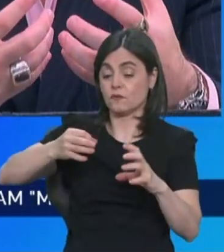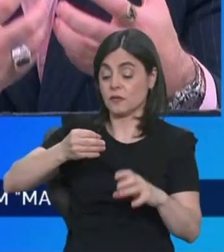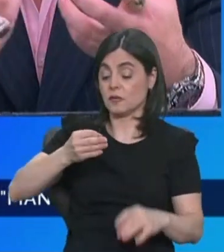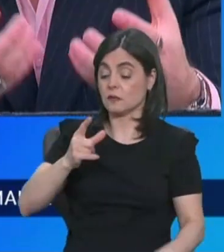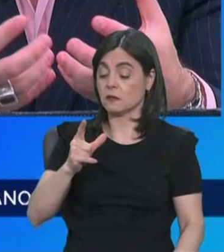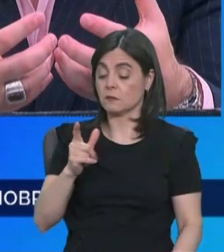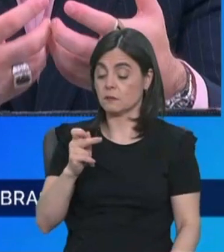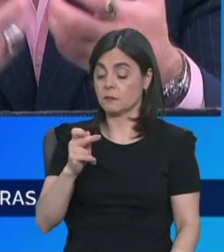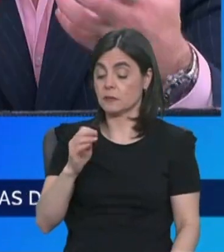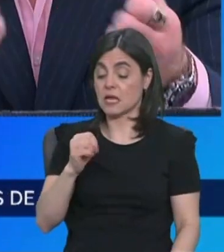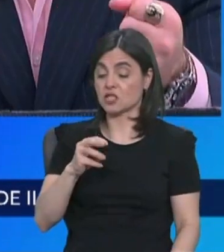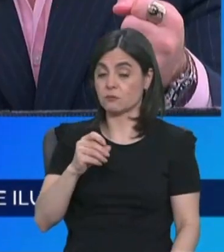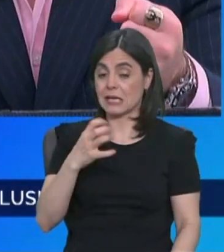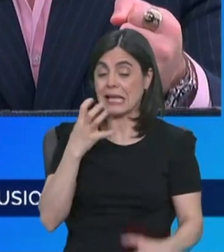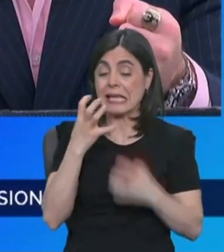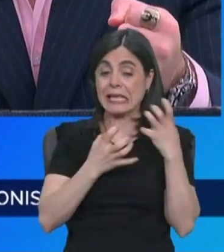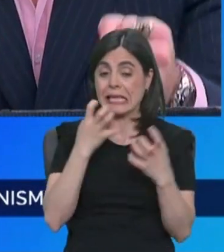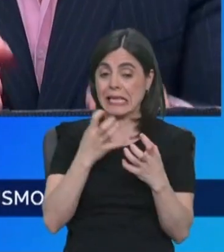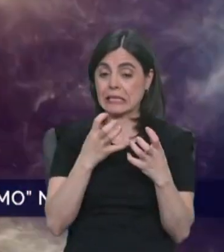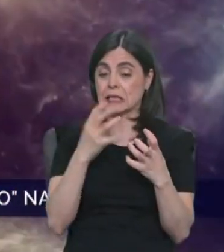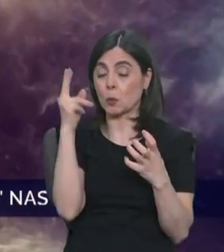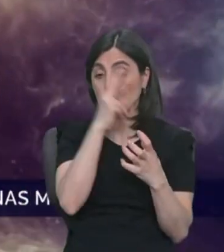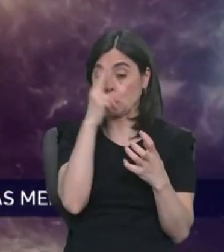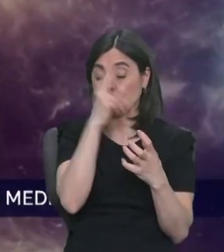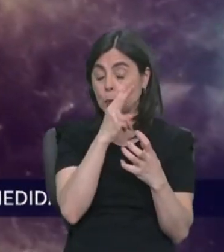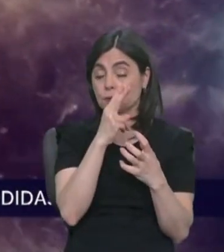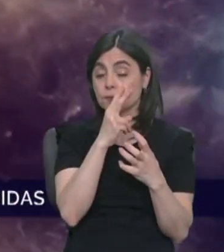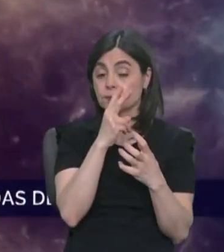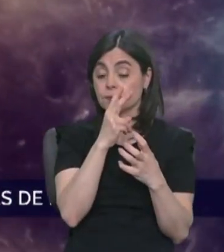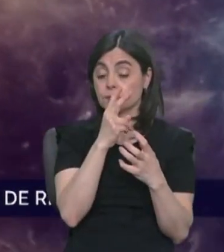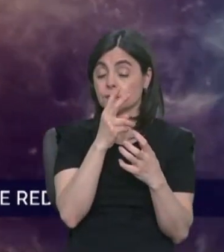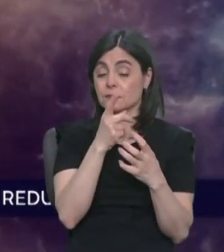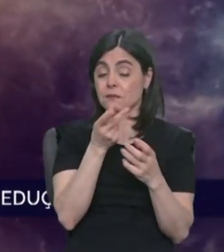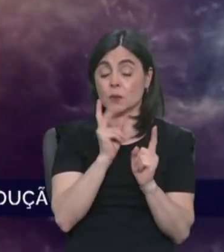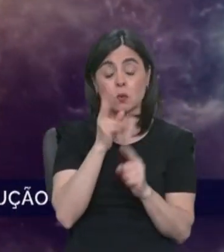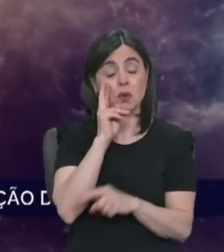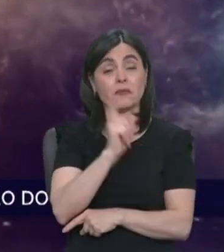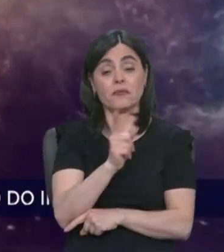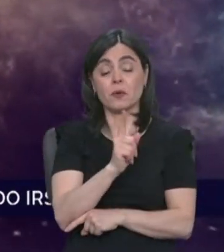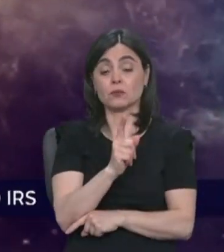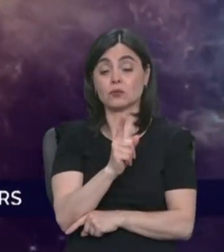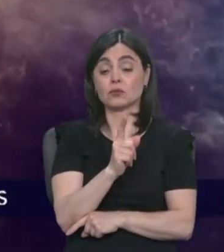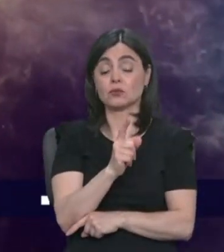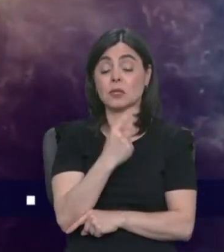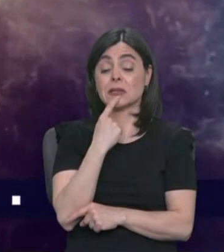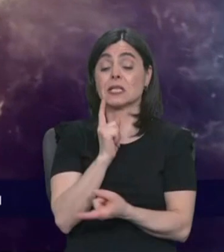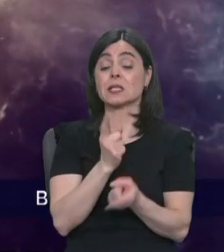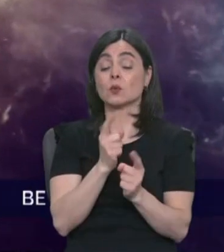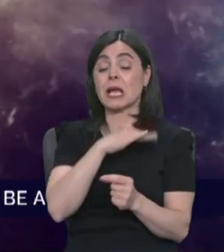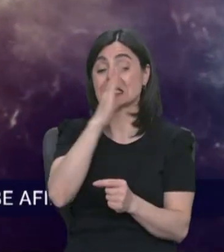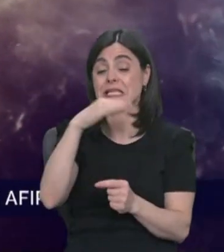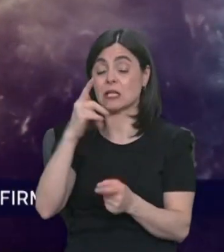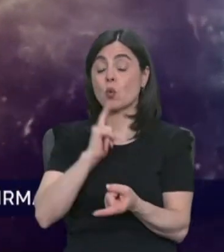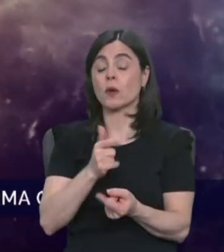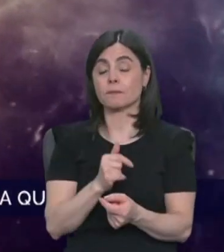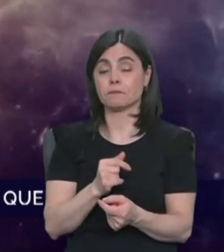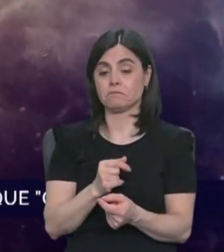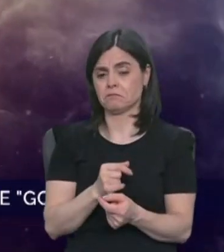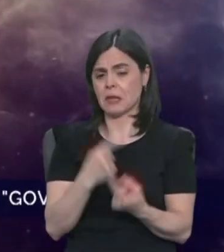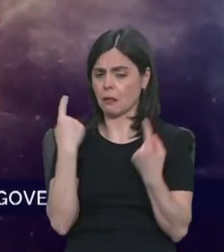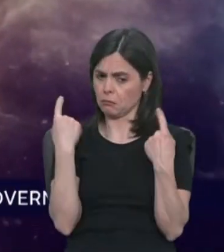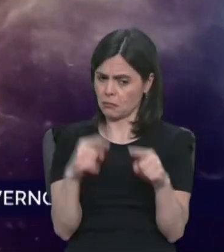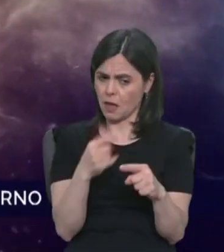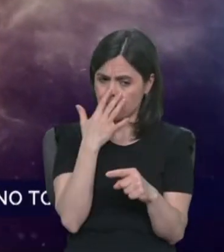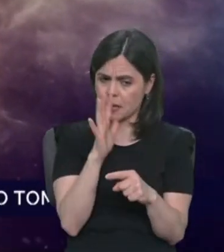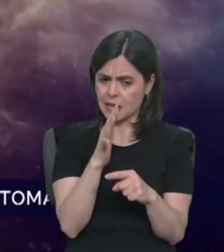plasma super quente, extremamente aquecido. Não é isso que nós vemos nesta magnetar. O que é que dizem então os cientistas? Dizem que ela tem uma espécie